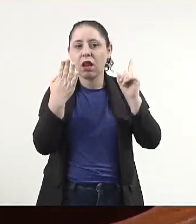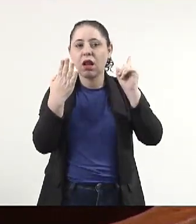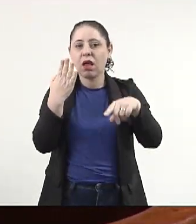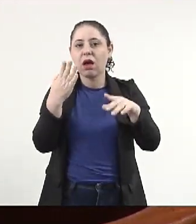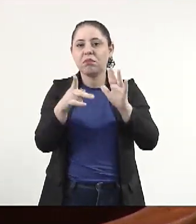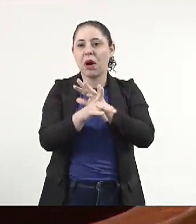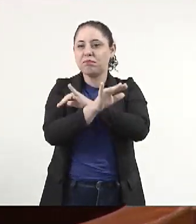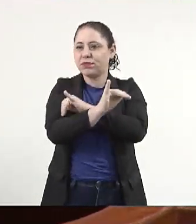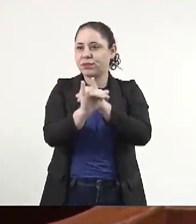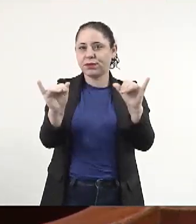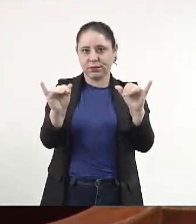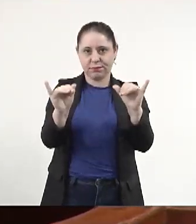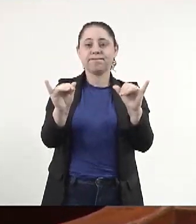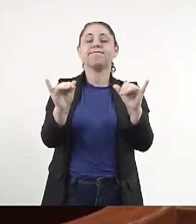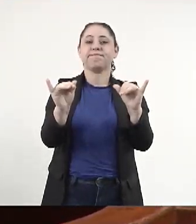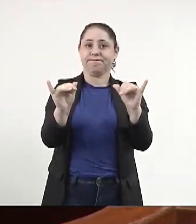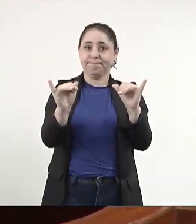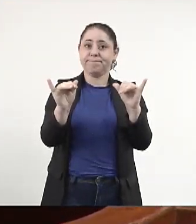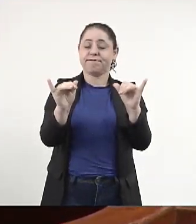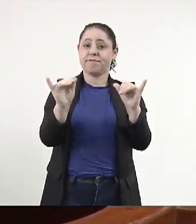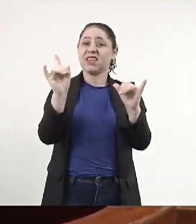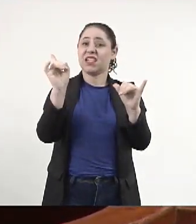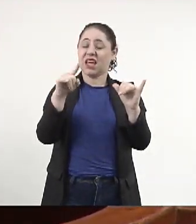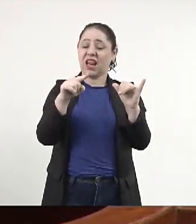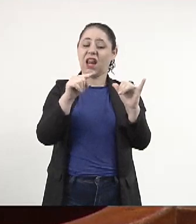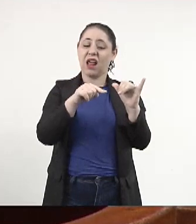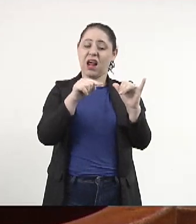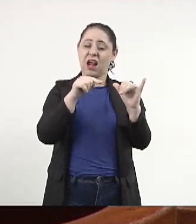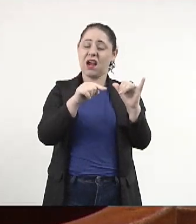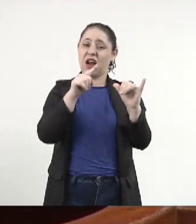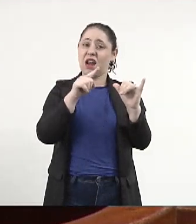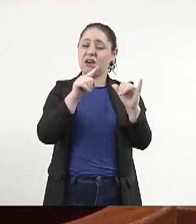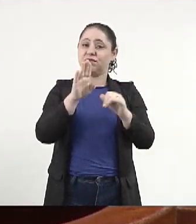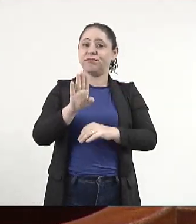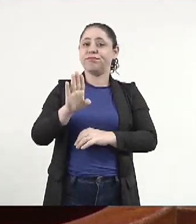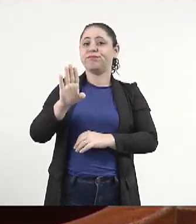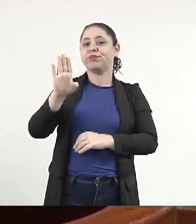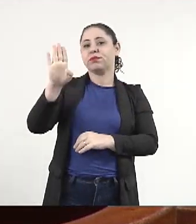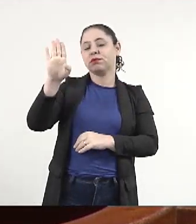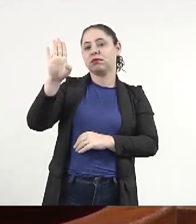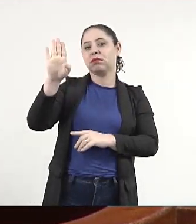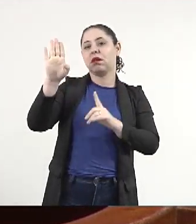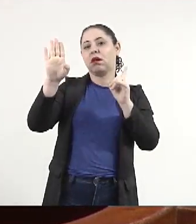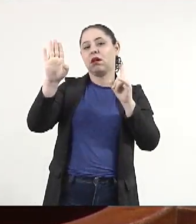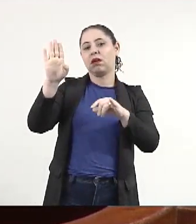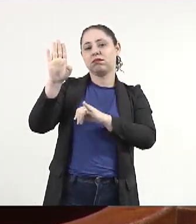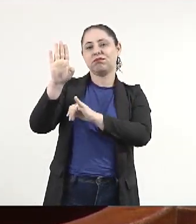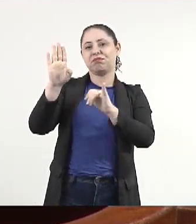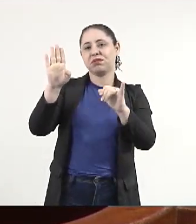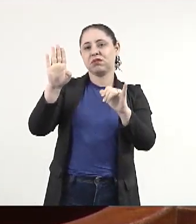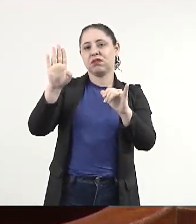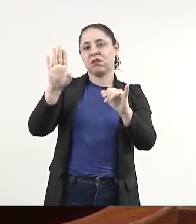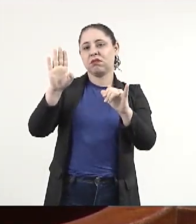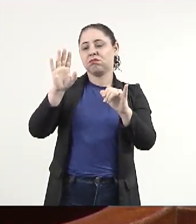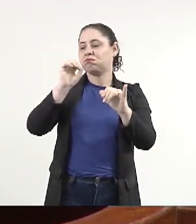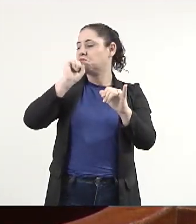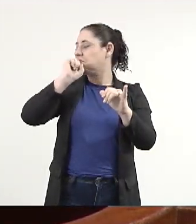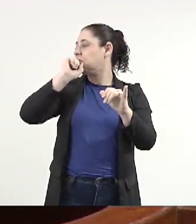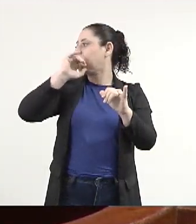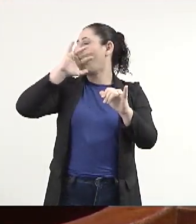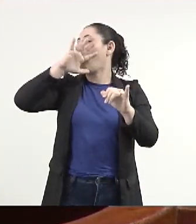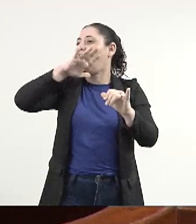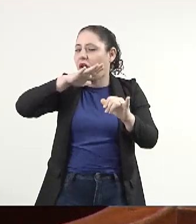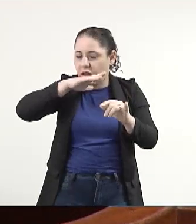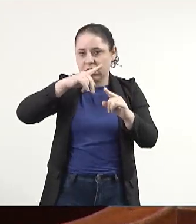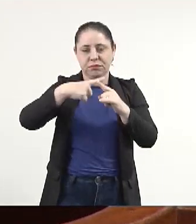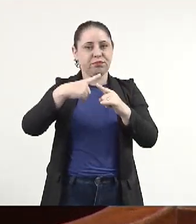são divulgados, e essa aí é uma campanha que chega a dar nojo na gente,